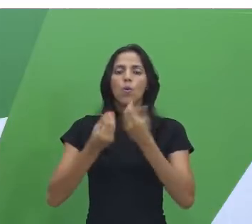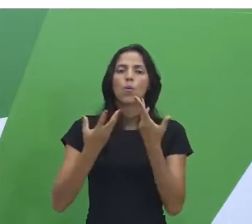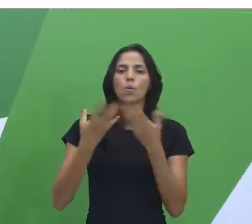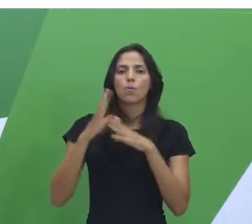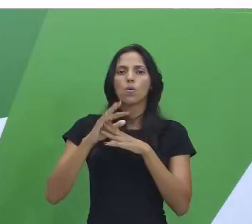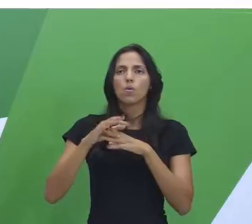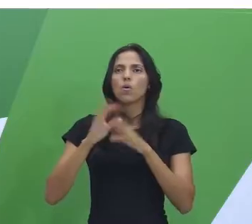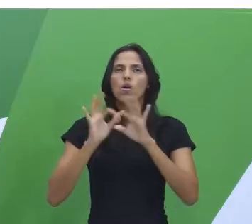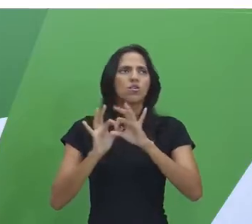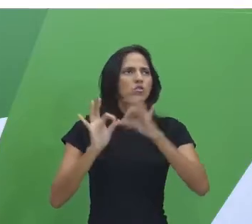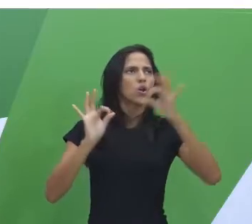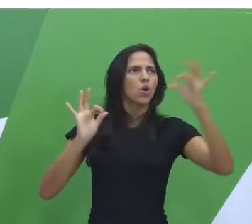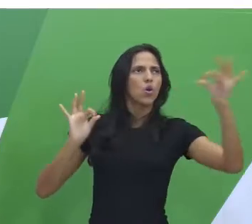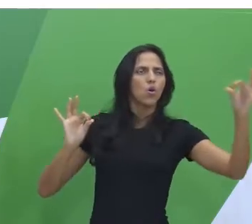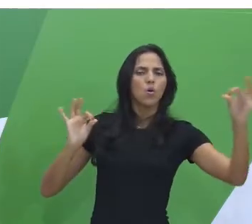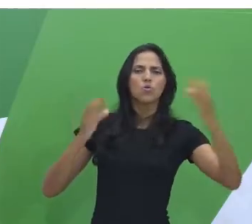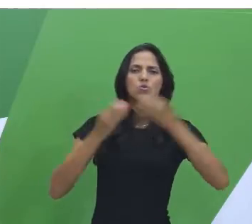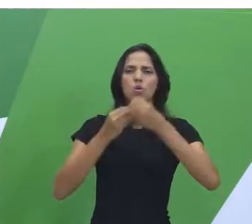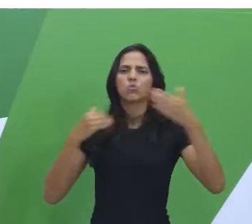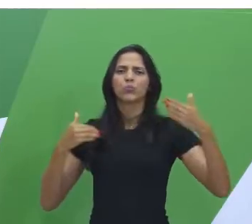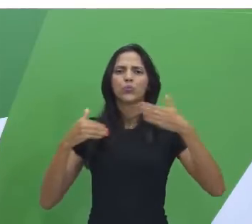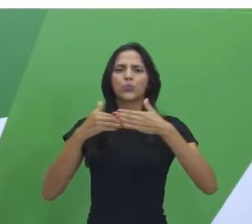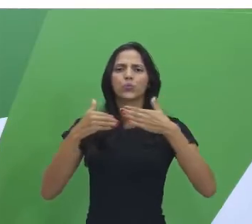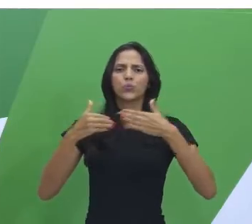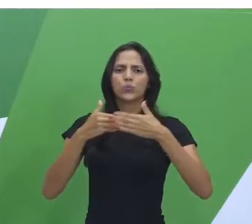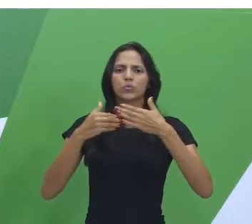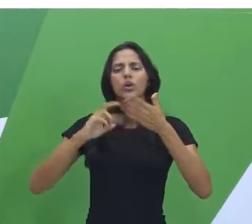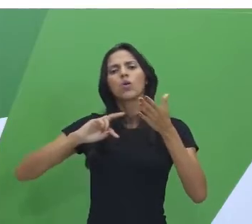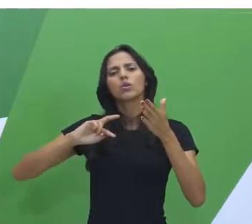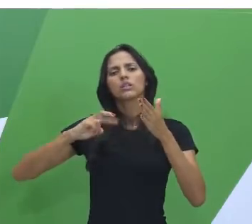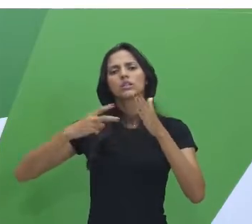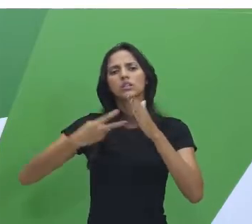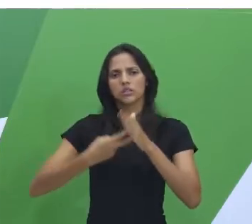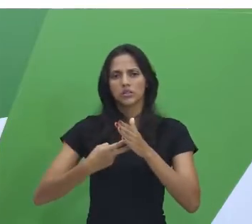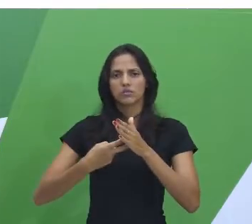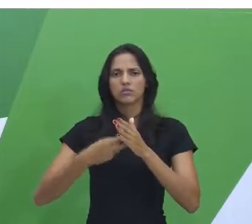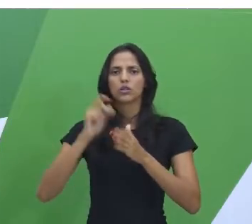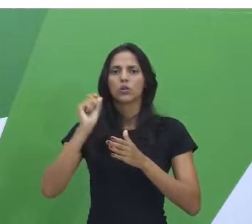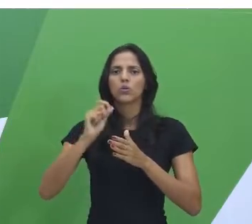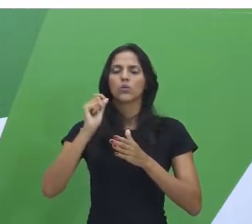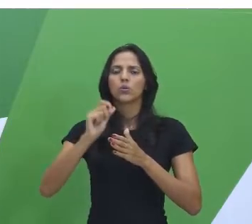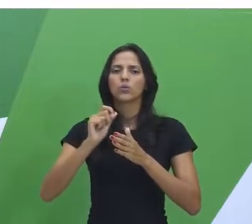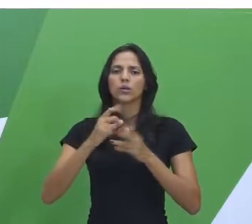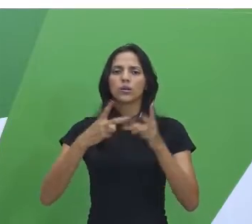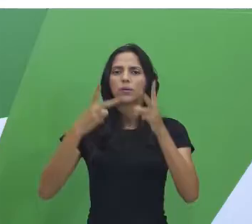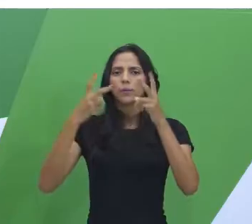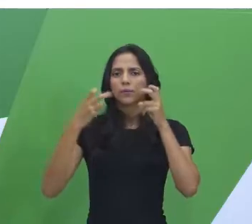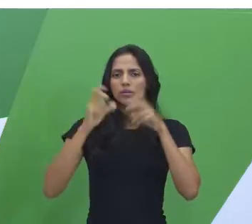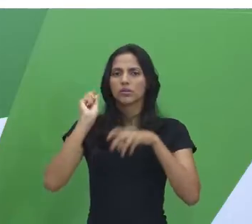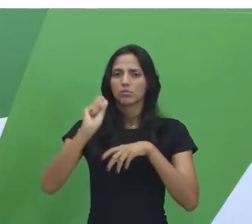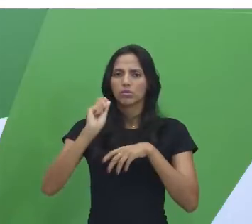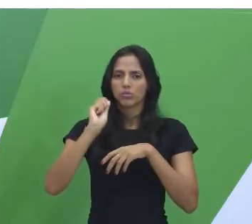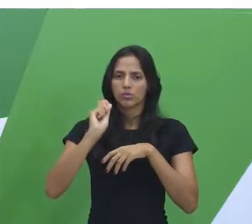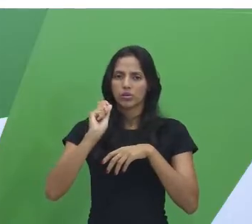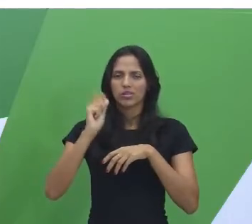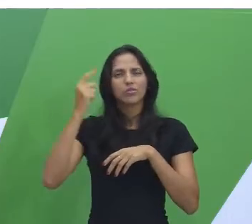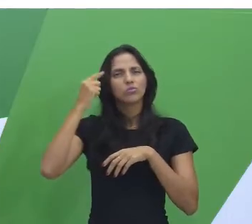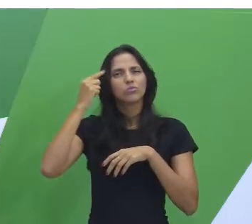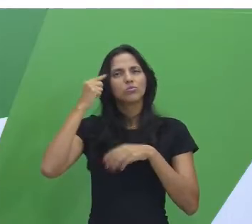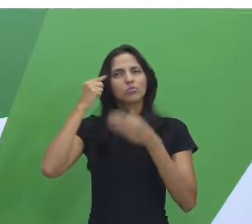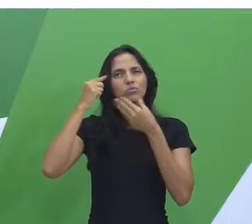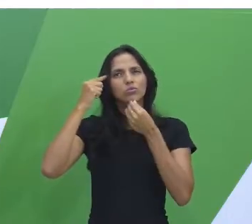do que estava distante. Então, o que significa essas razões? Olha só que tudo estava sendo